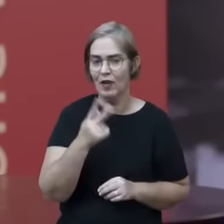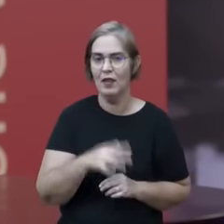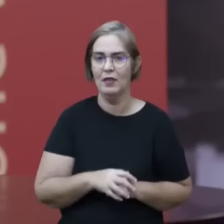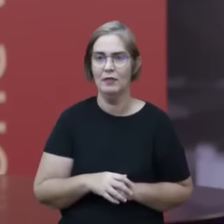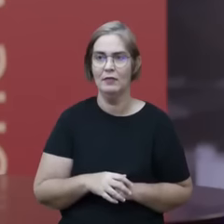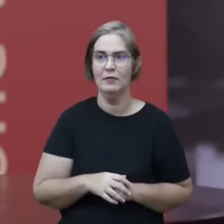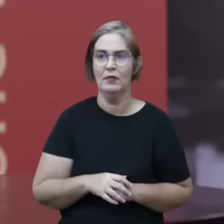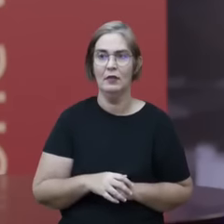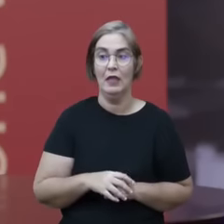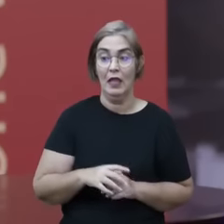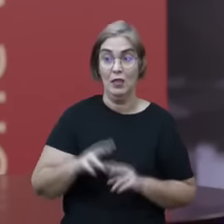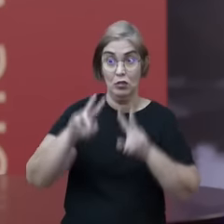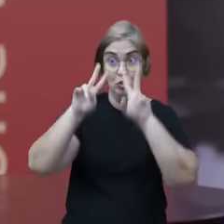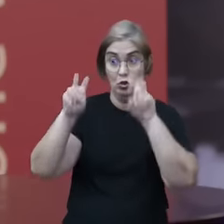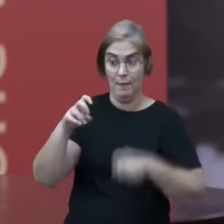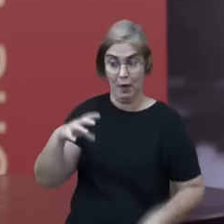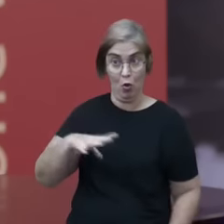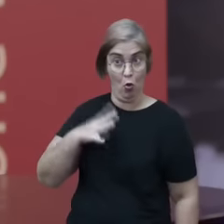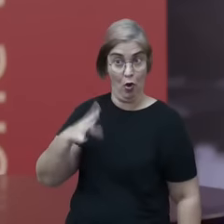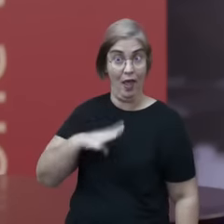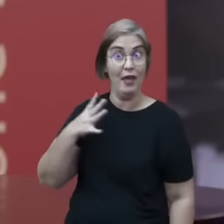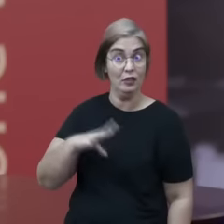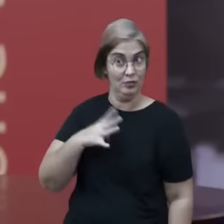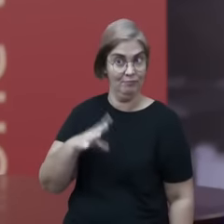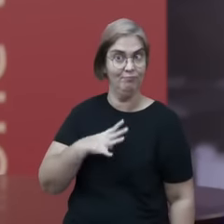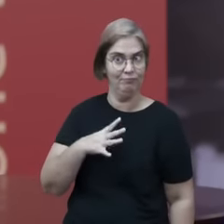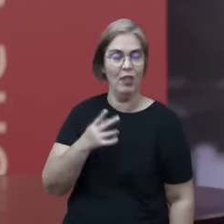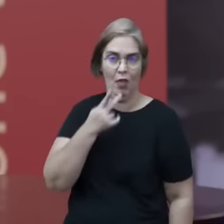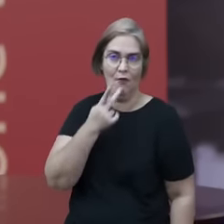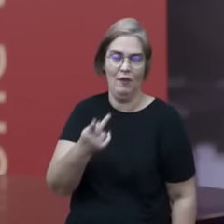lado, a coragem que ele diz, né, que nos coloca diante